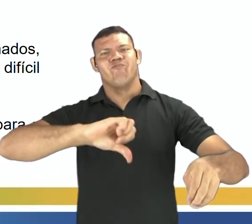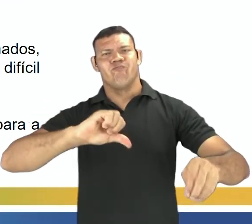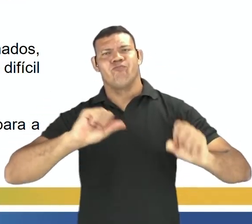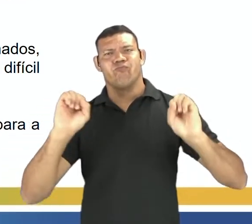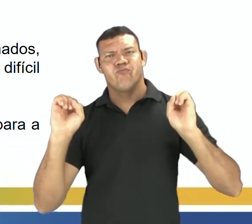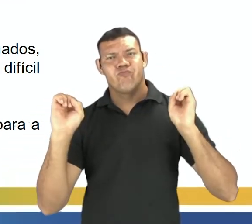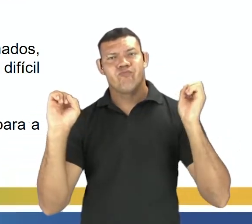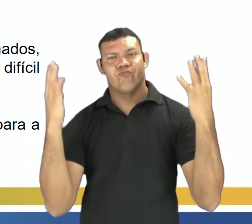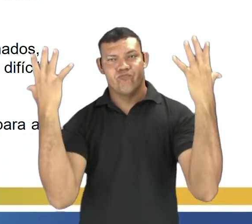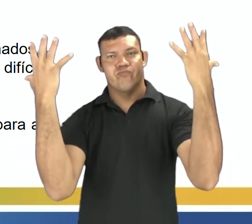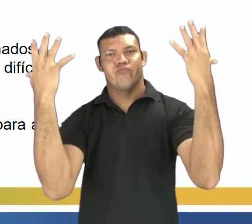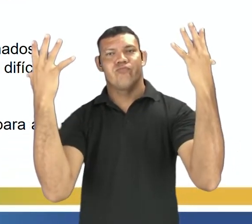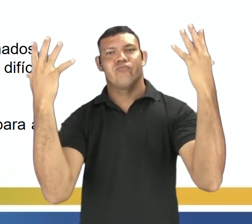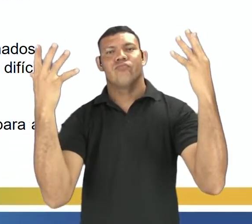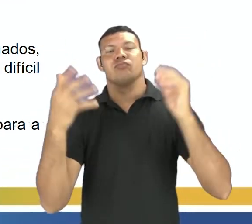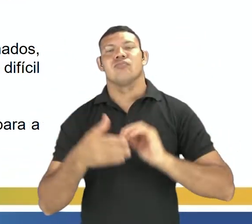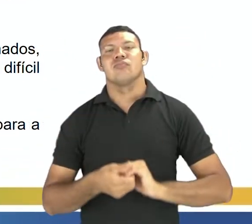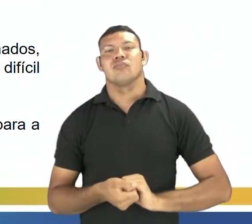do nosso planeta.